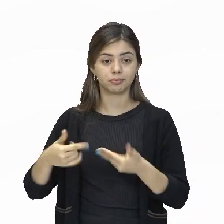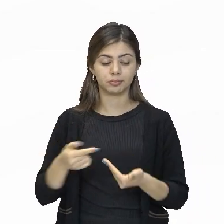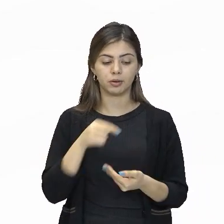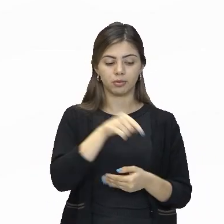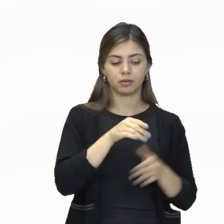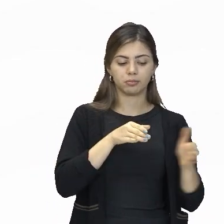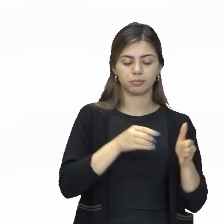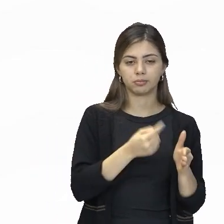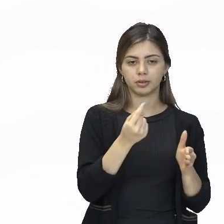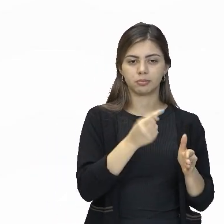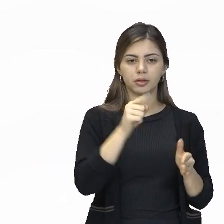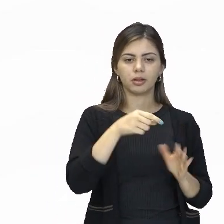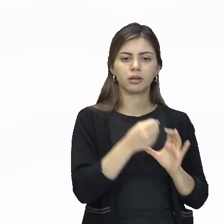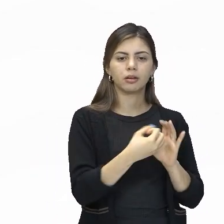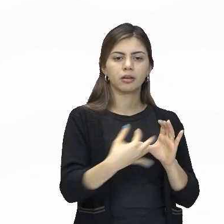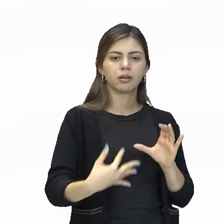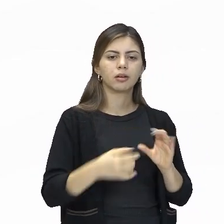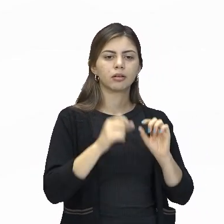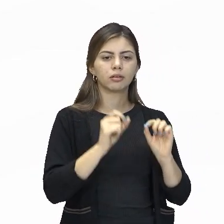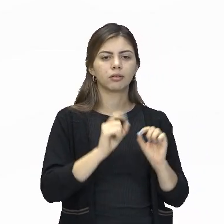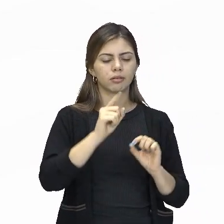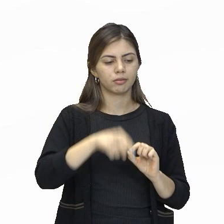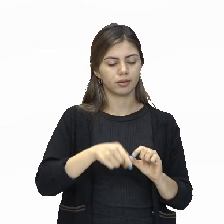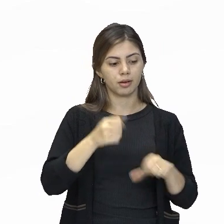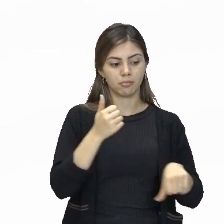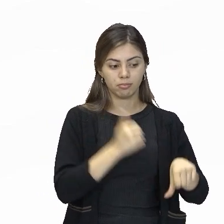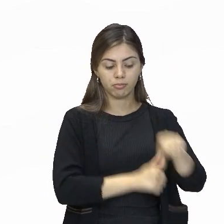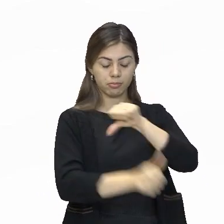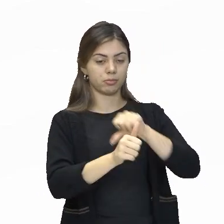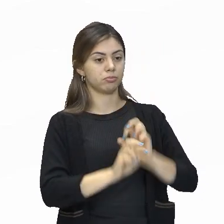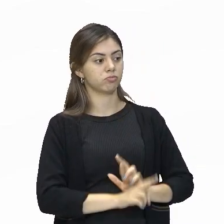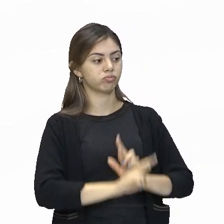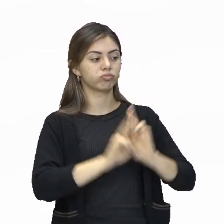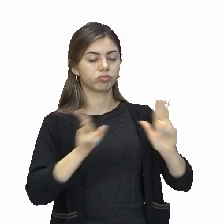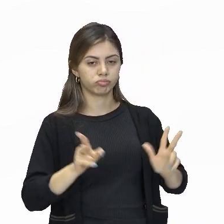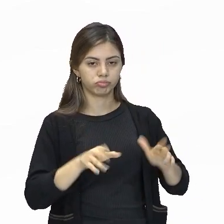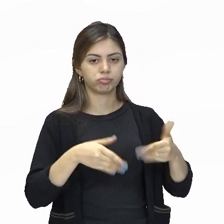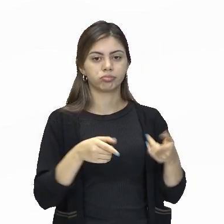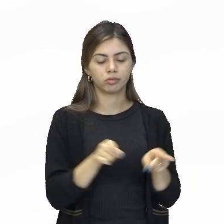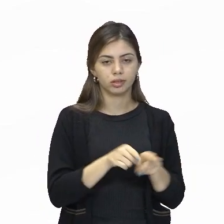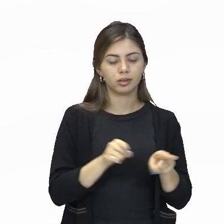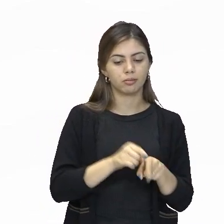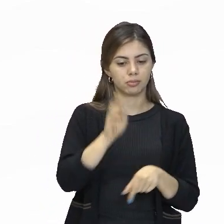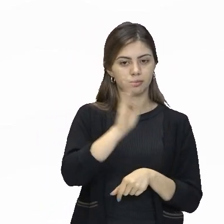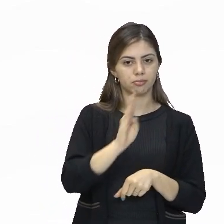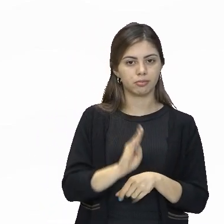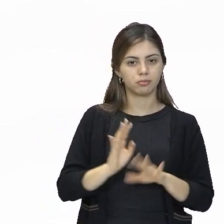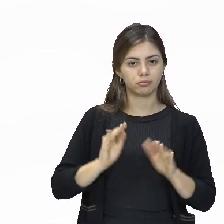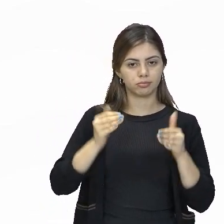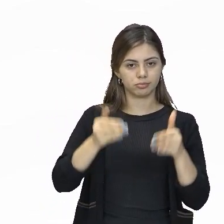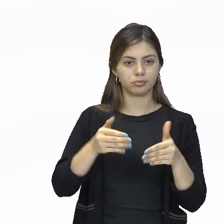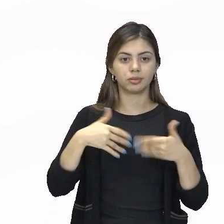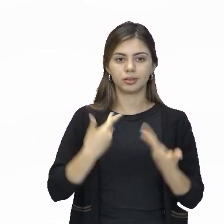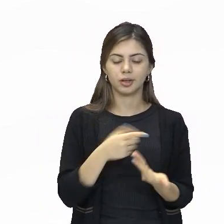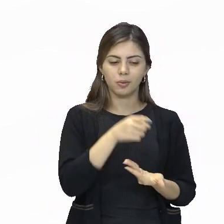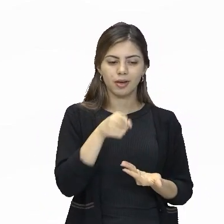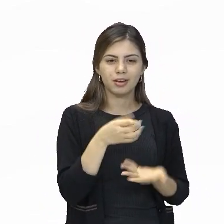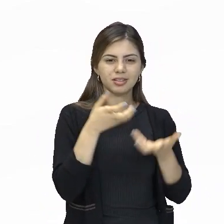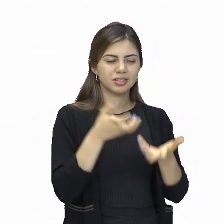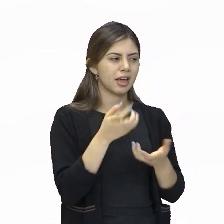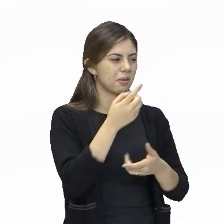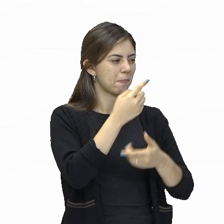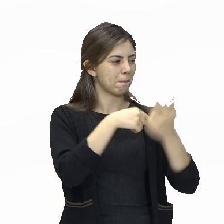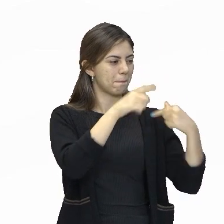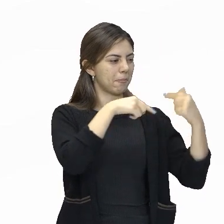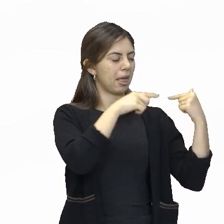a característica de quê? É uma fase mais radical e nacionalista, né? Por isso que é destruição. Eles querem esquecer tudo que já